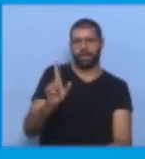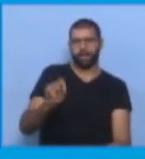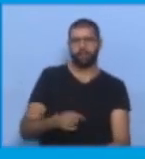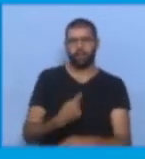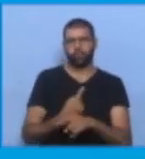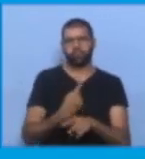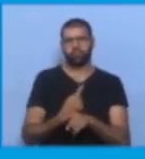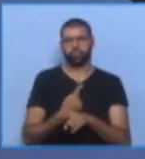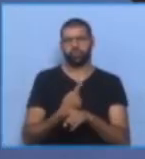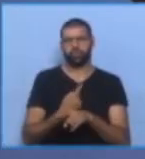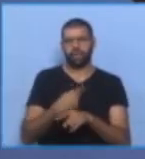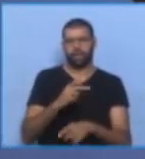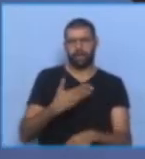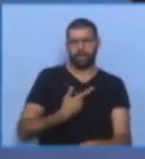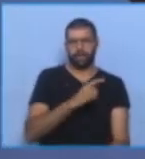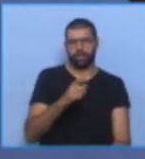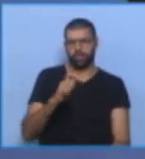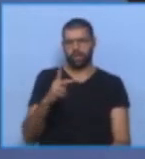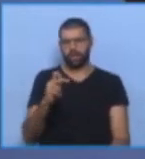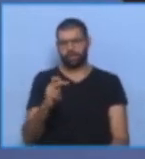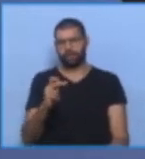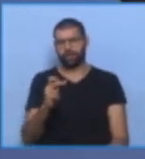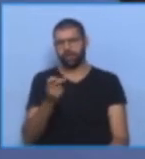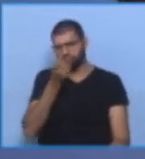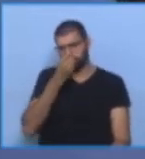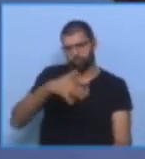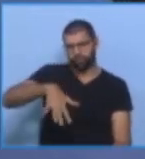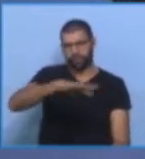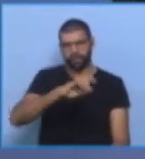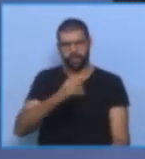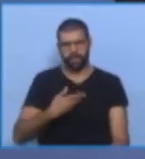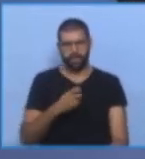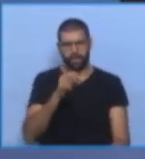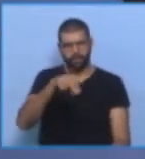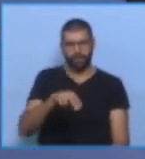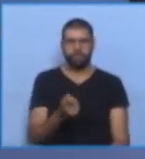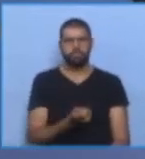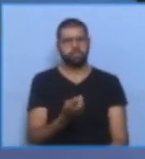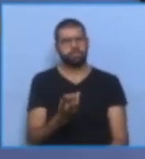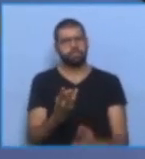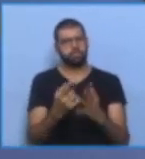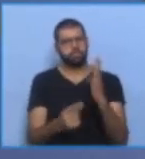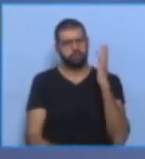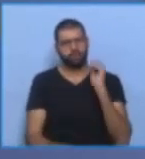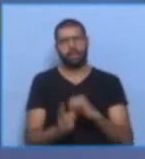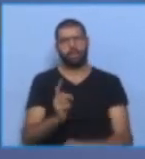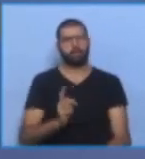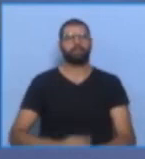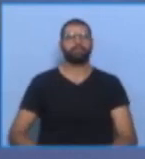teriam sido colocados Adão e Eva no jardim do Éden, etc, etc. Ora